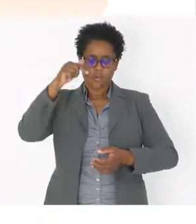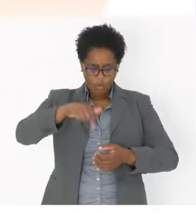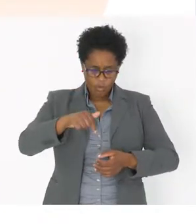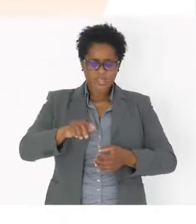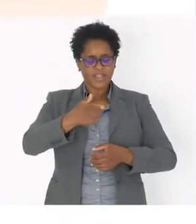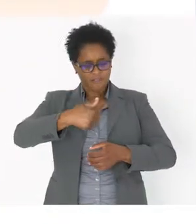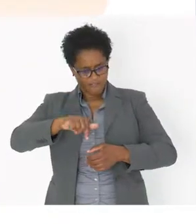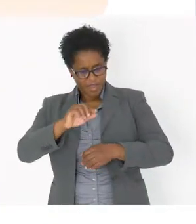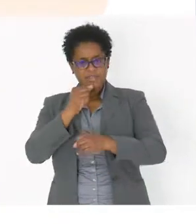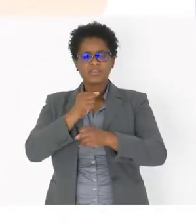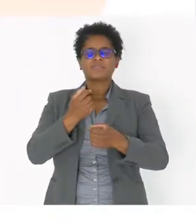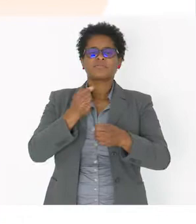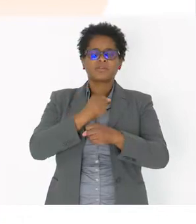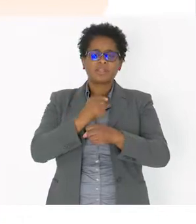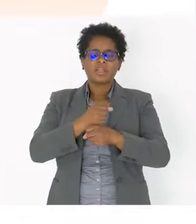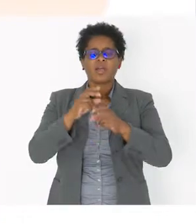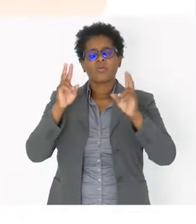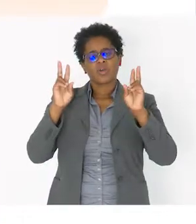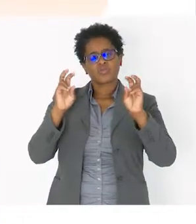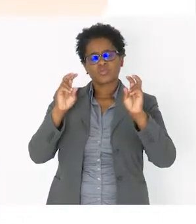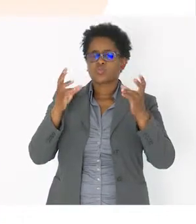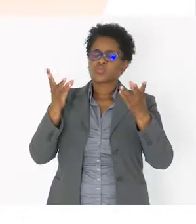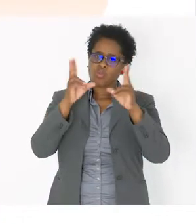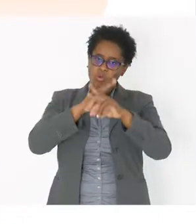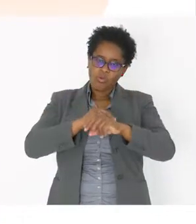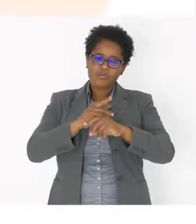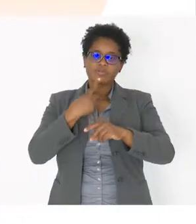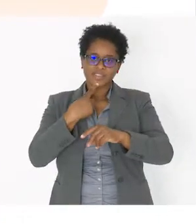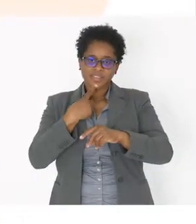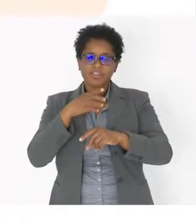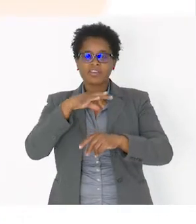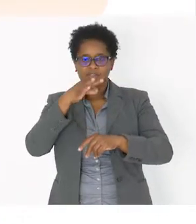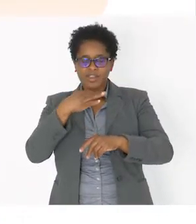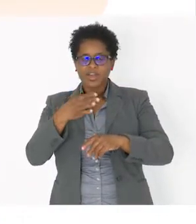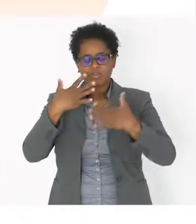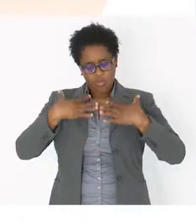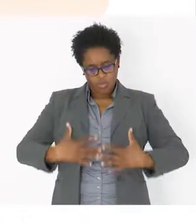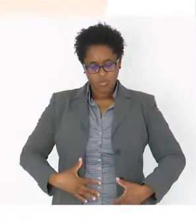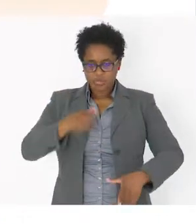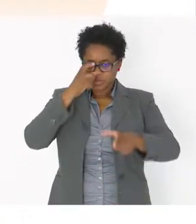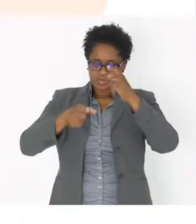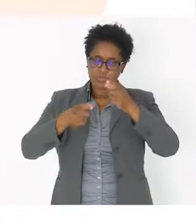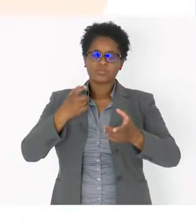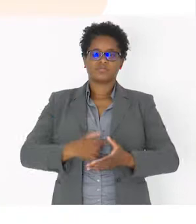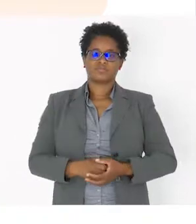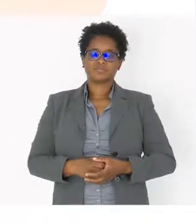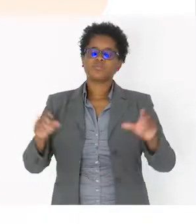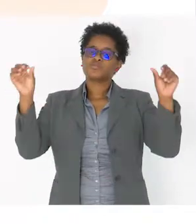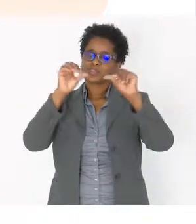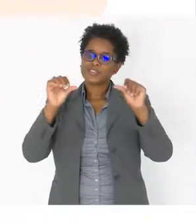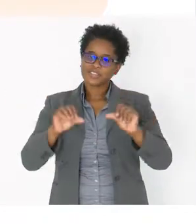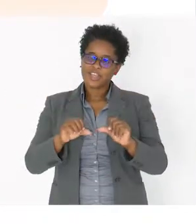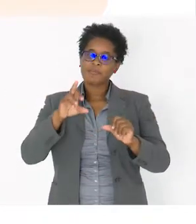Hoje vamos ver um tema novo, certo? Vamos falar do corpo humano, do